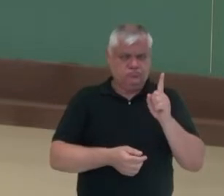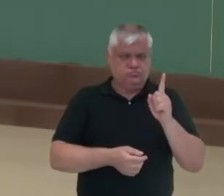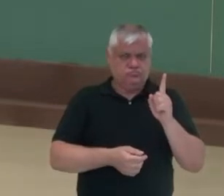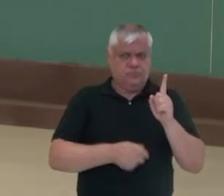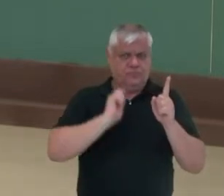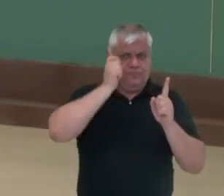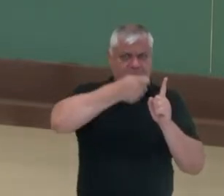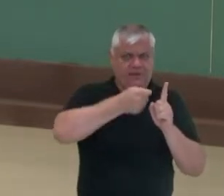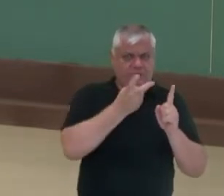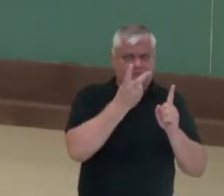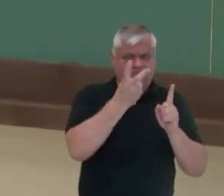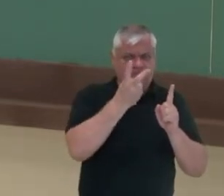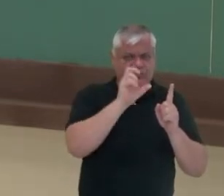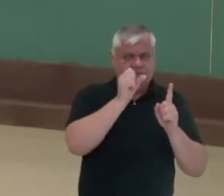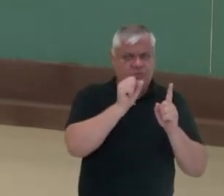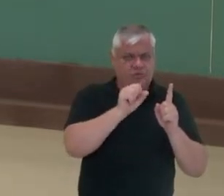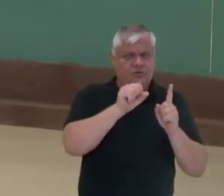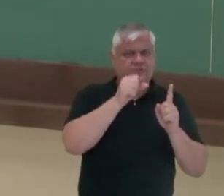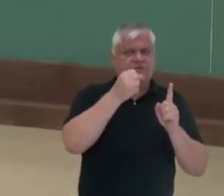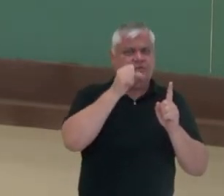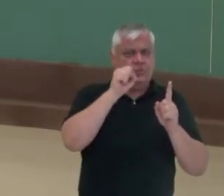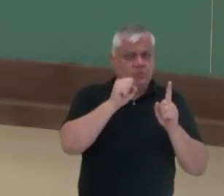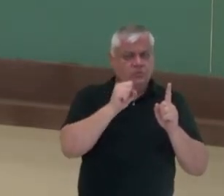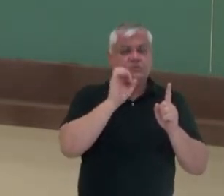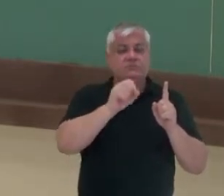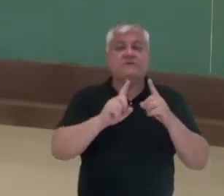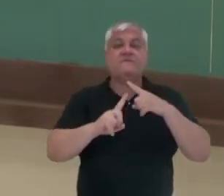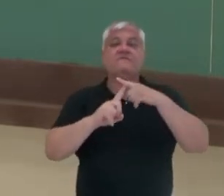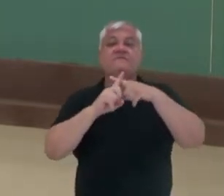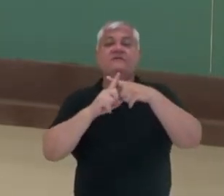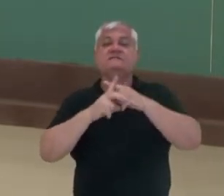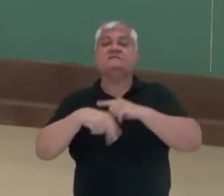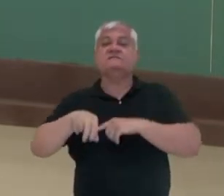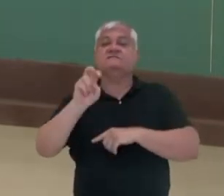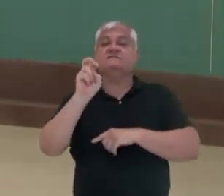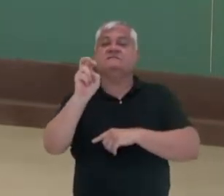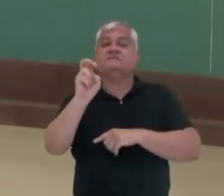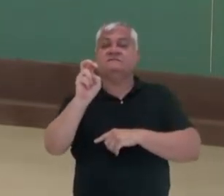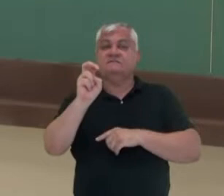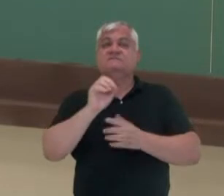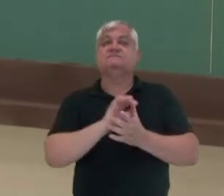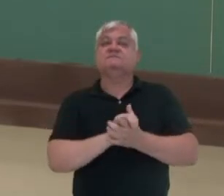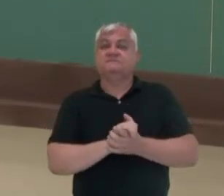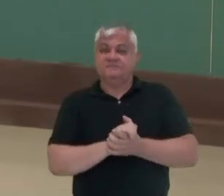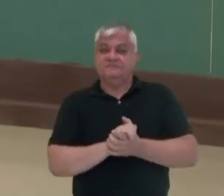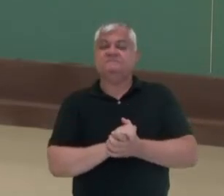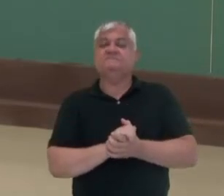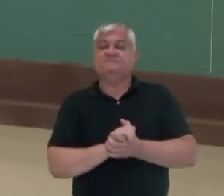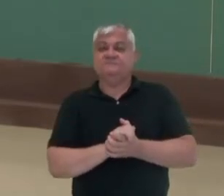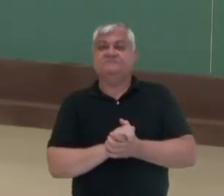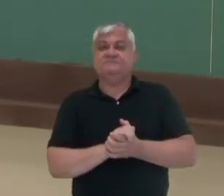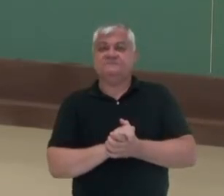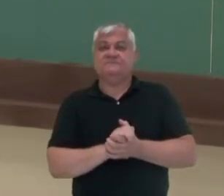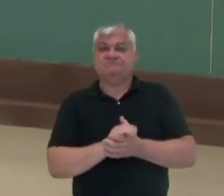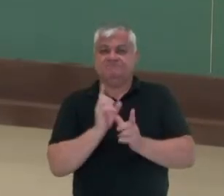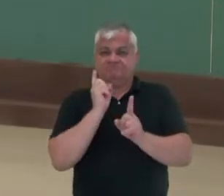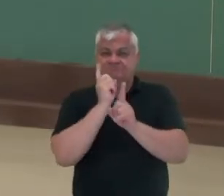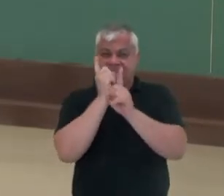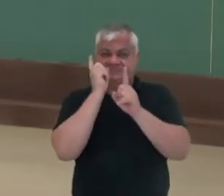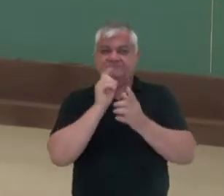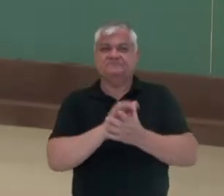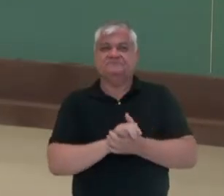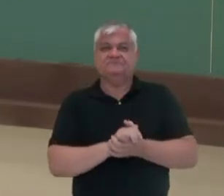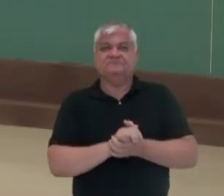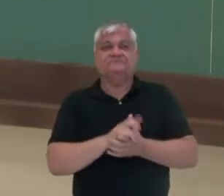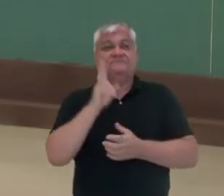custa 29,8, basta eu multiplicar 29,8 vezes 5,5. Lembrem